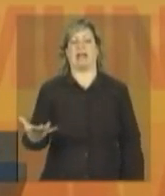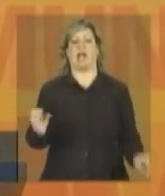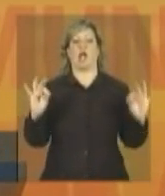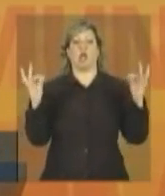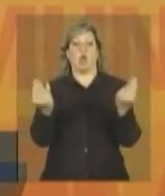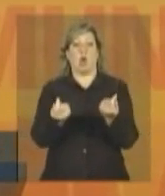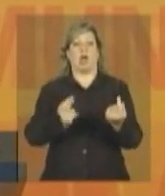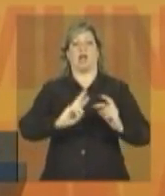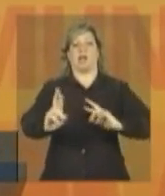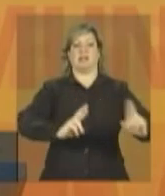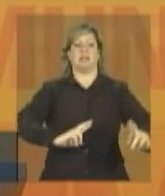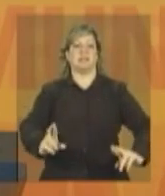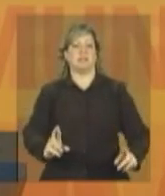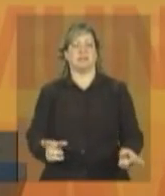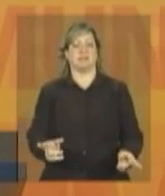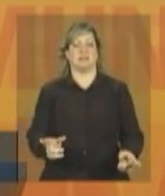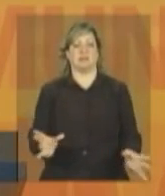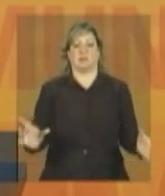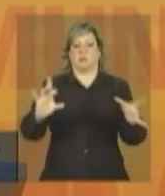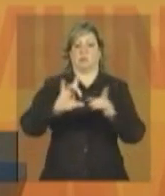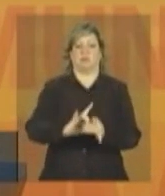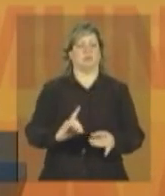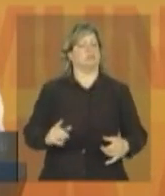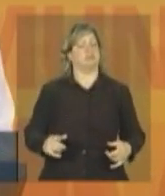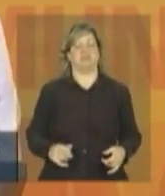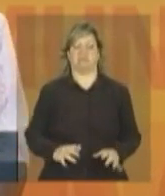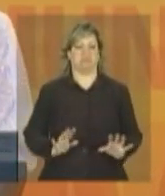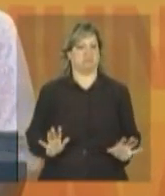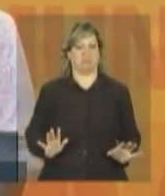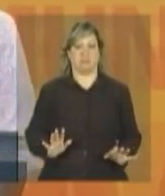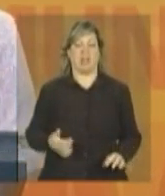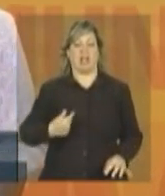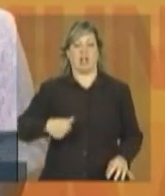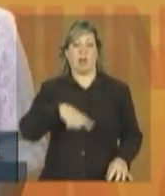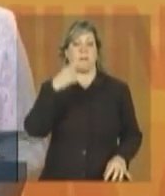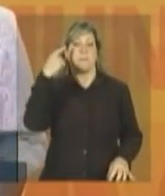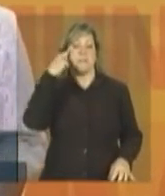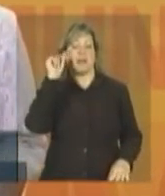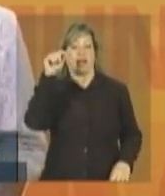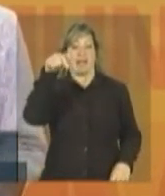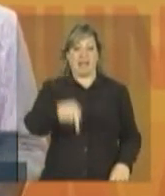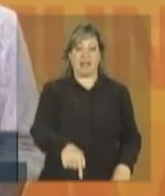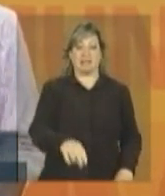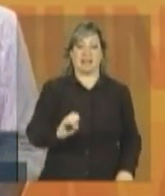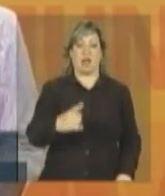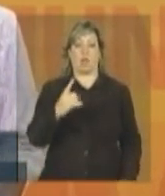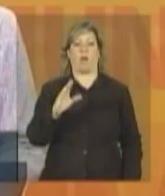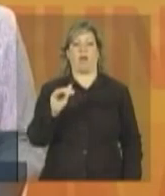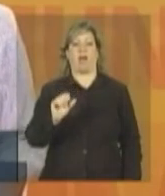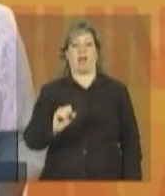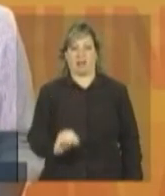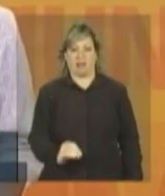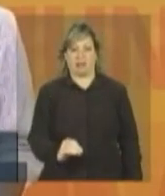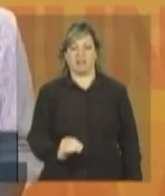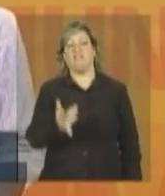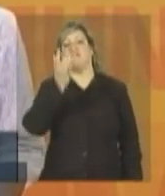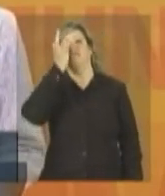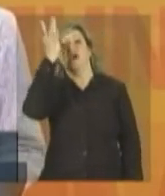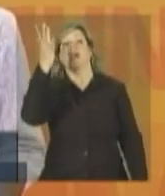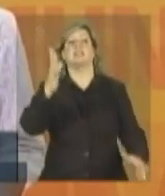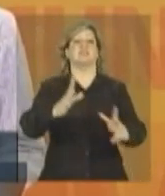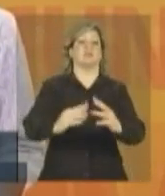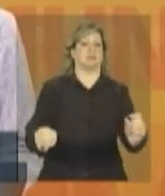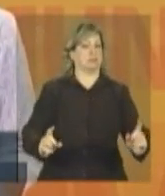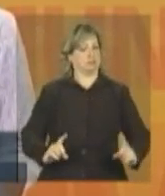as respostas de forma integral. Nem achamos que esse seja um caso fácil de